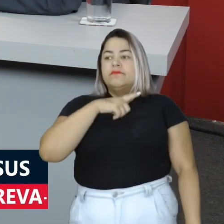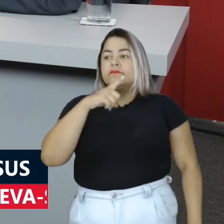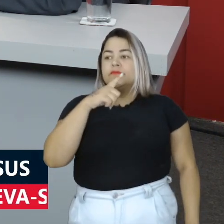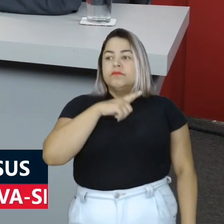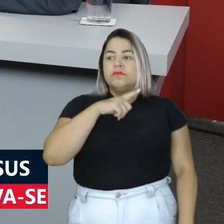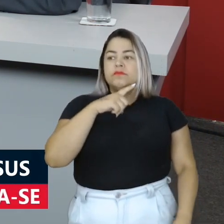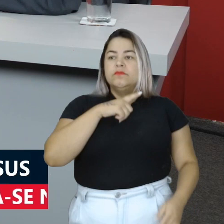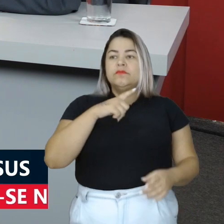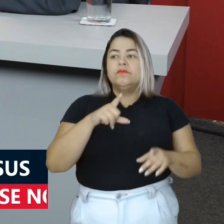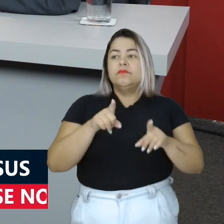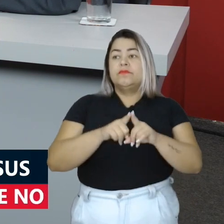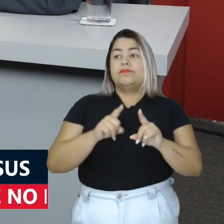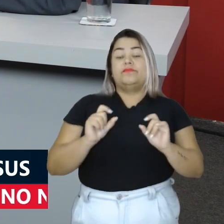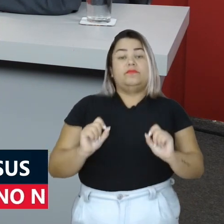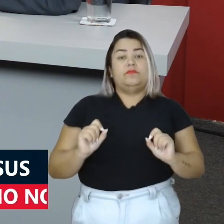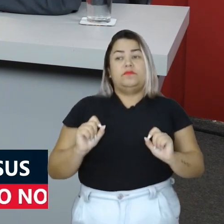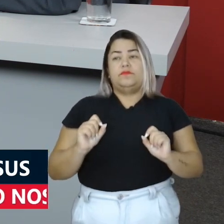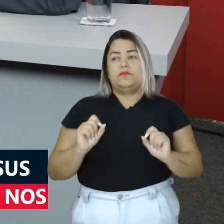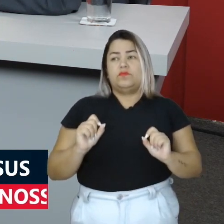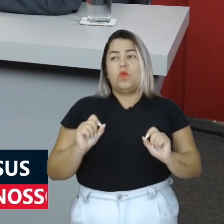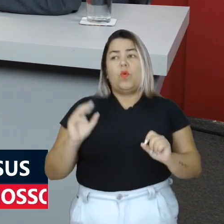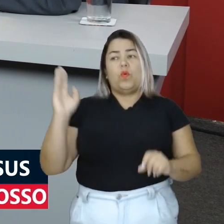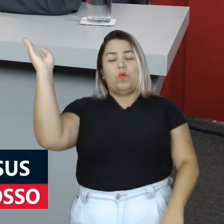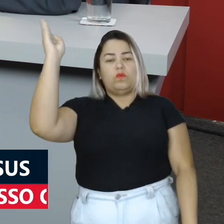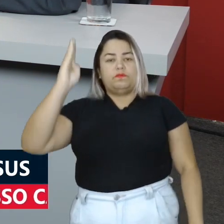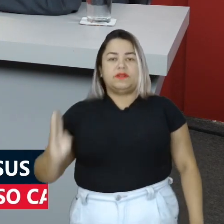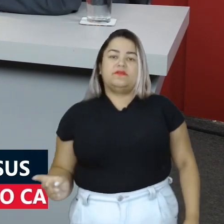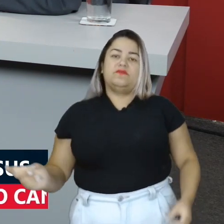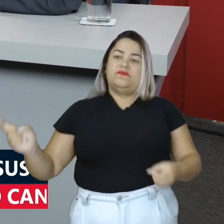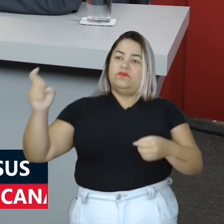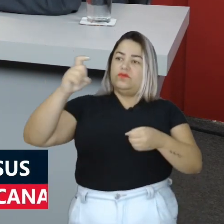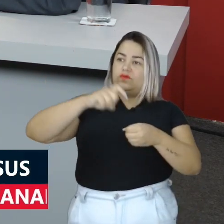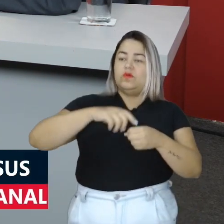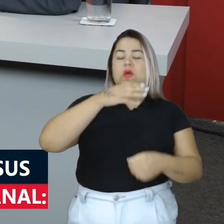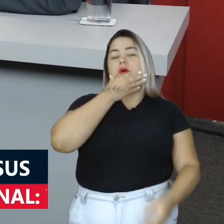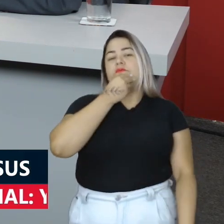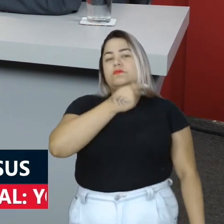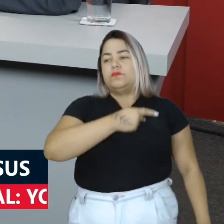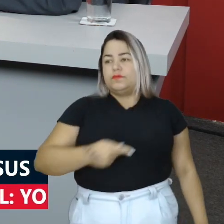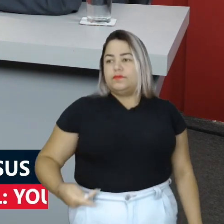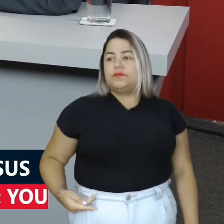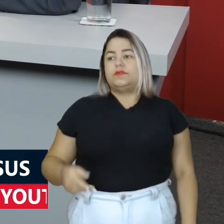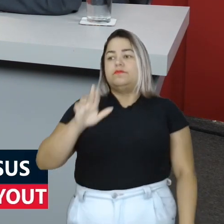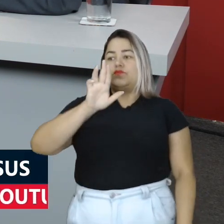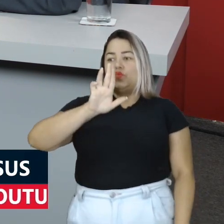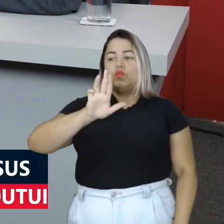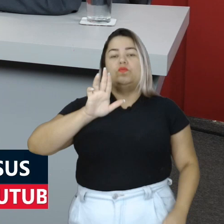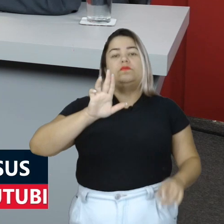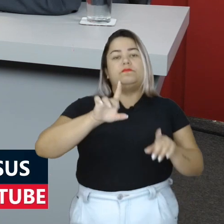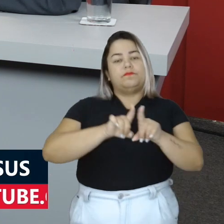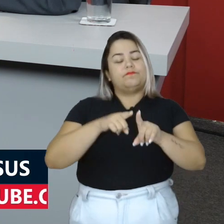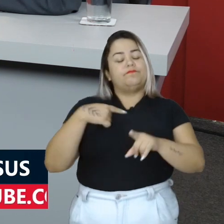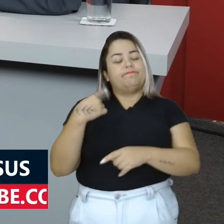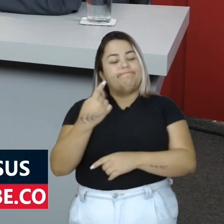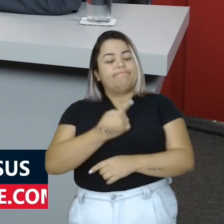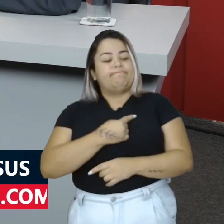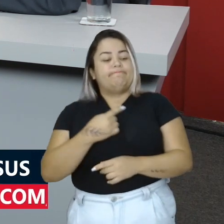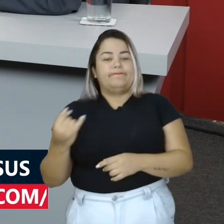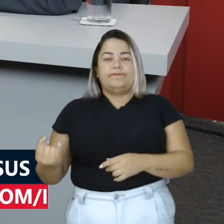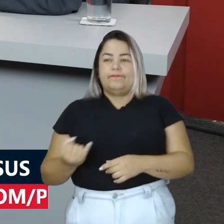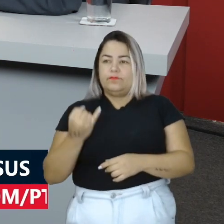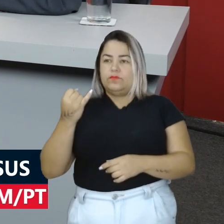é nenhuma figura de retórica, não. O Brasil voltou com o presidente Lula voltando. Nós voltamos a ter prioridade